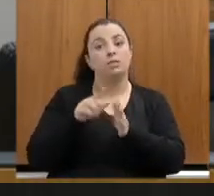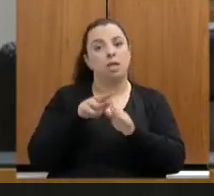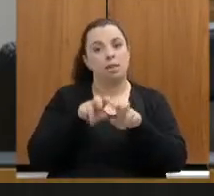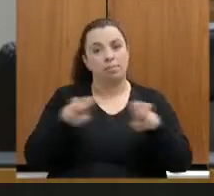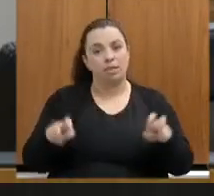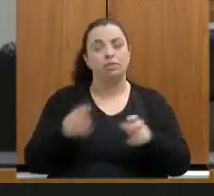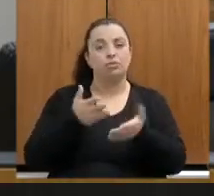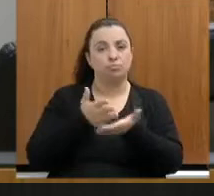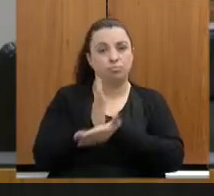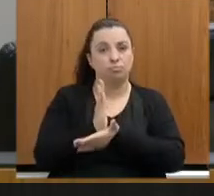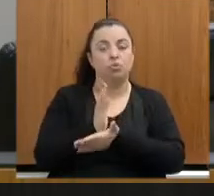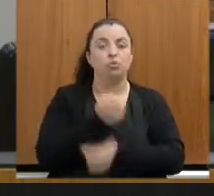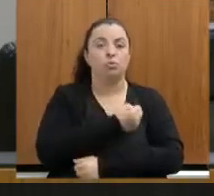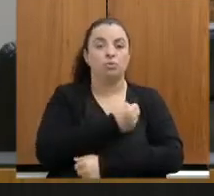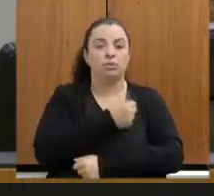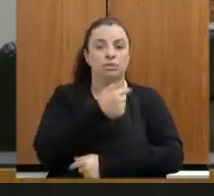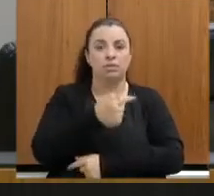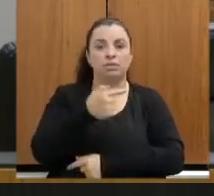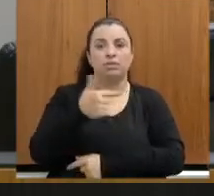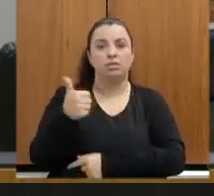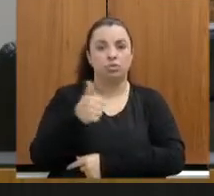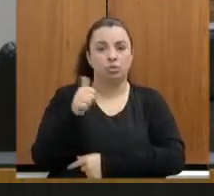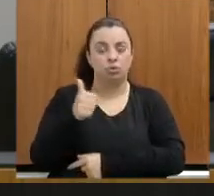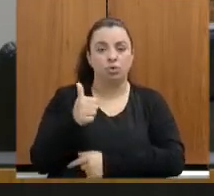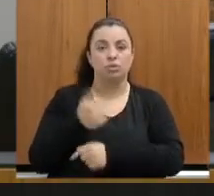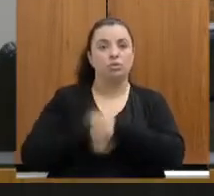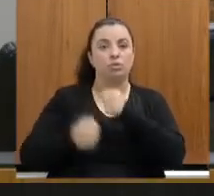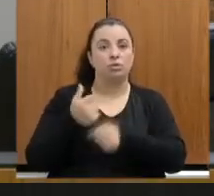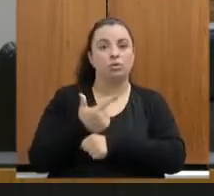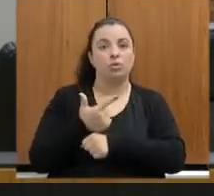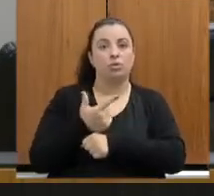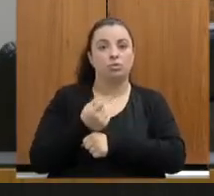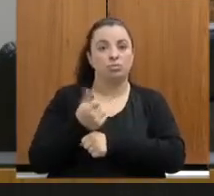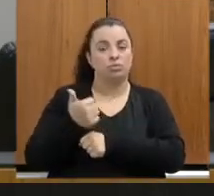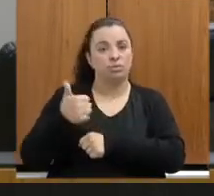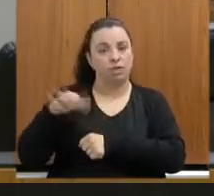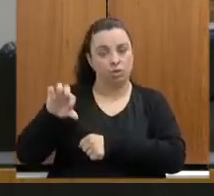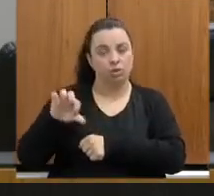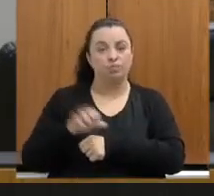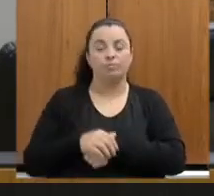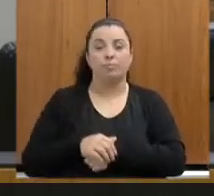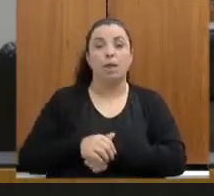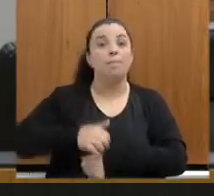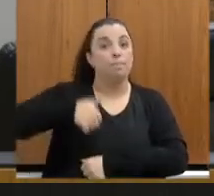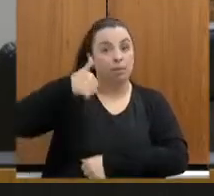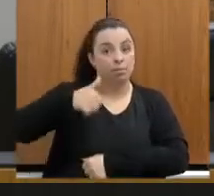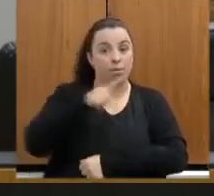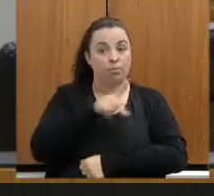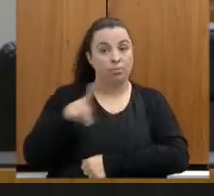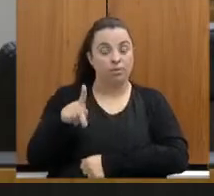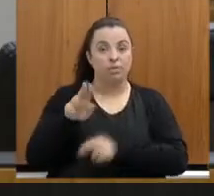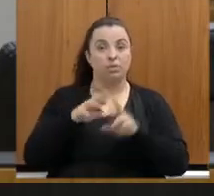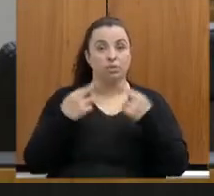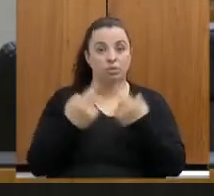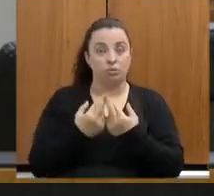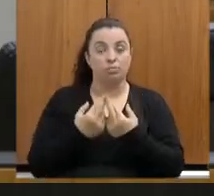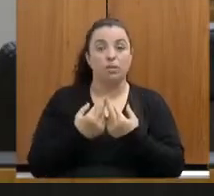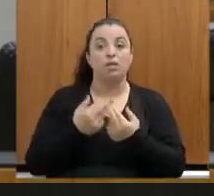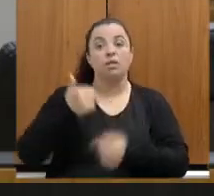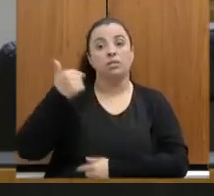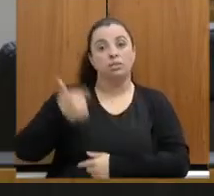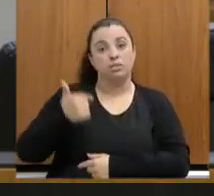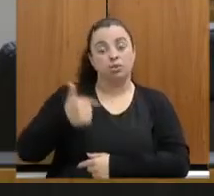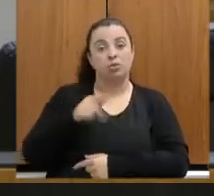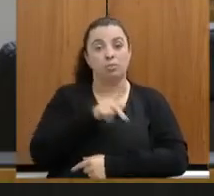dois 1711/2019 na seguinte ordem e o presidente da reunião presidentes das comissões